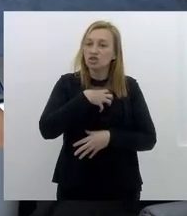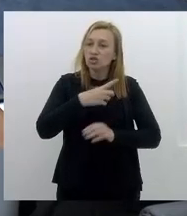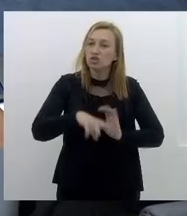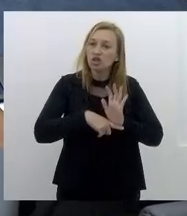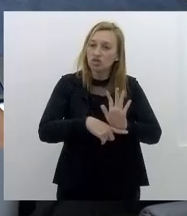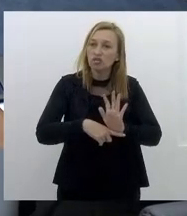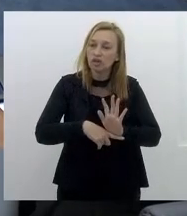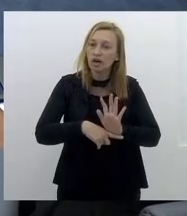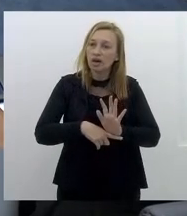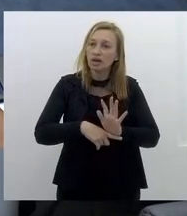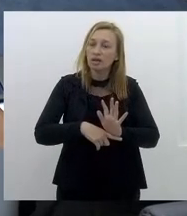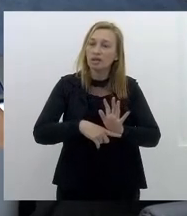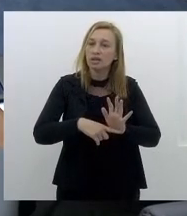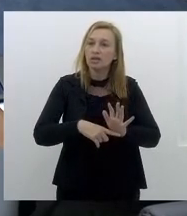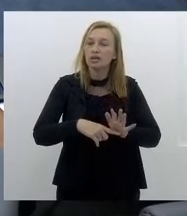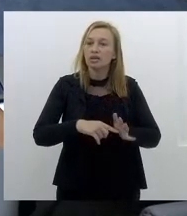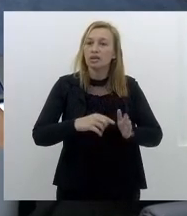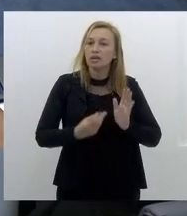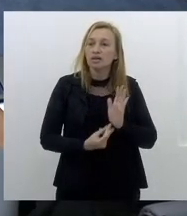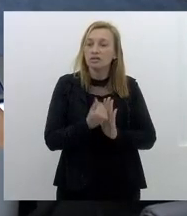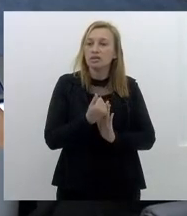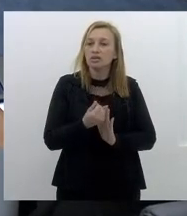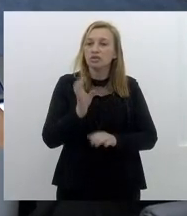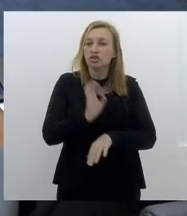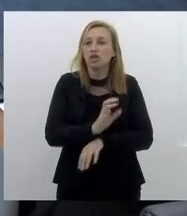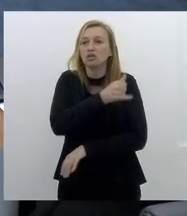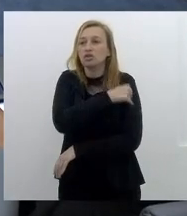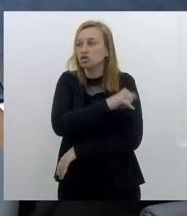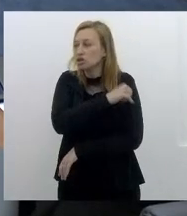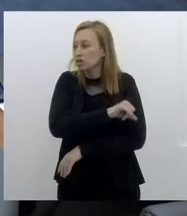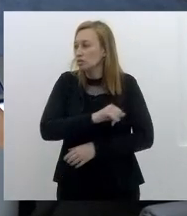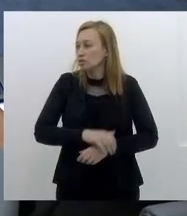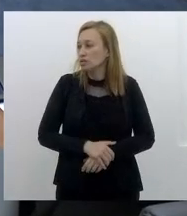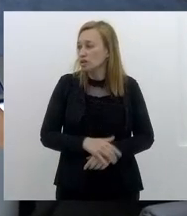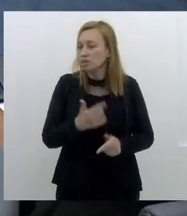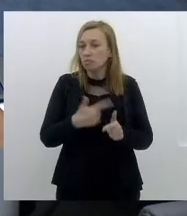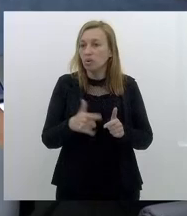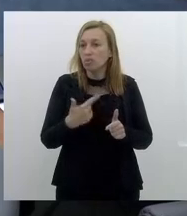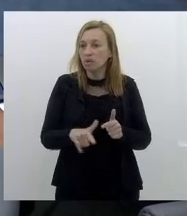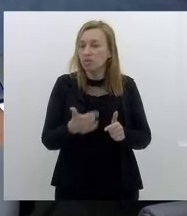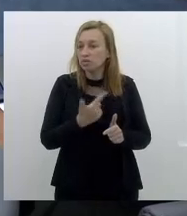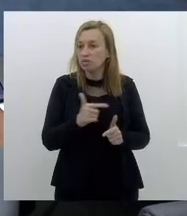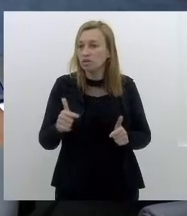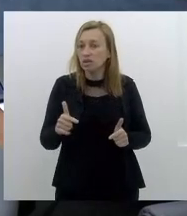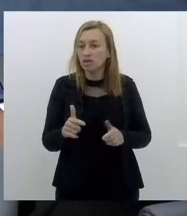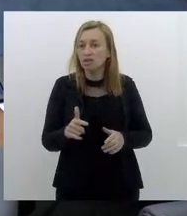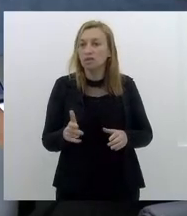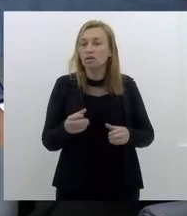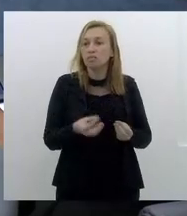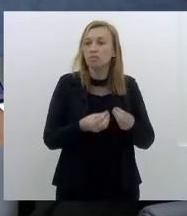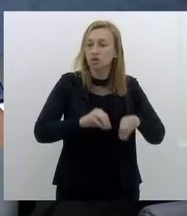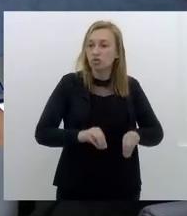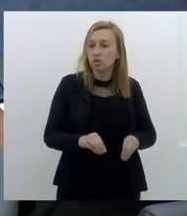para a recuperação das Finanças do Estado do Rio de Janeiro sem causar qualquer um